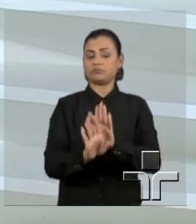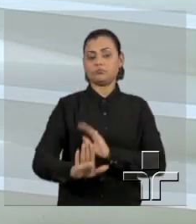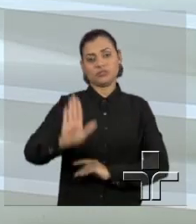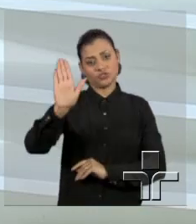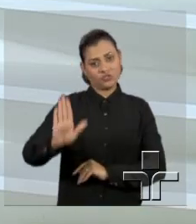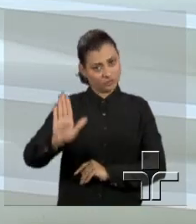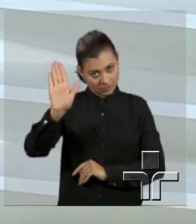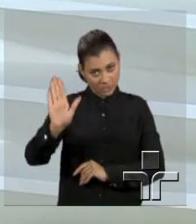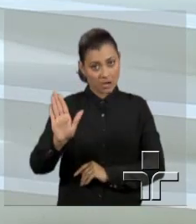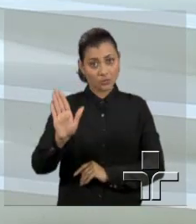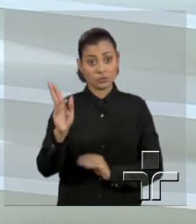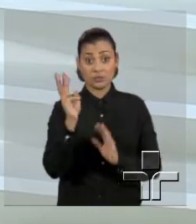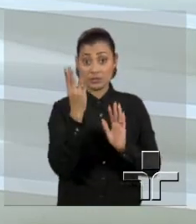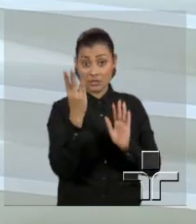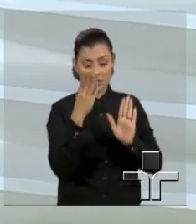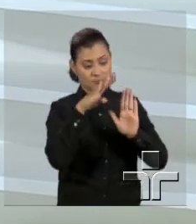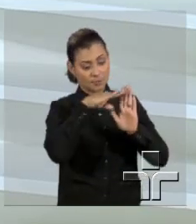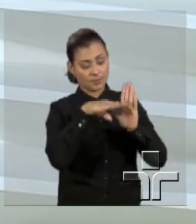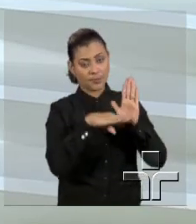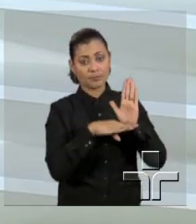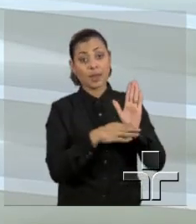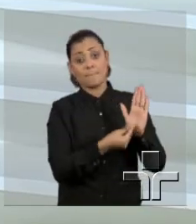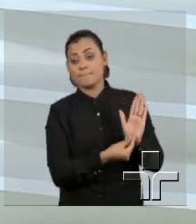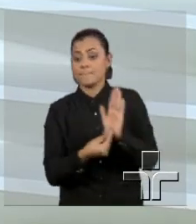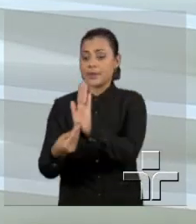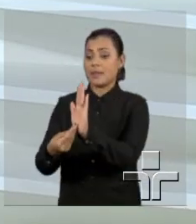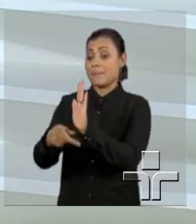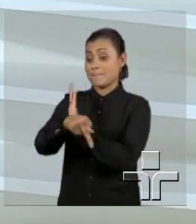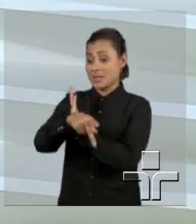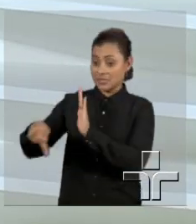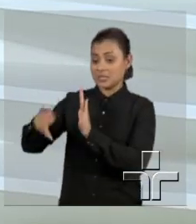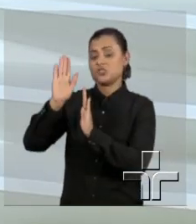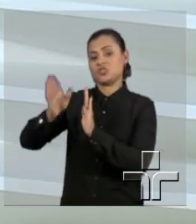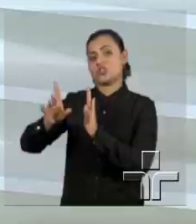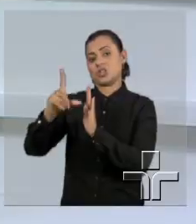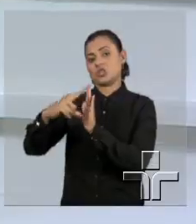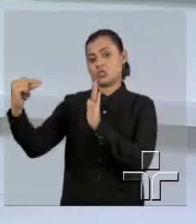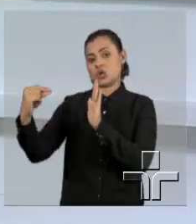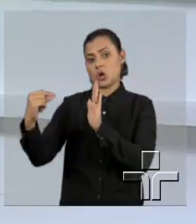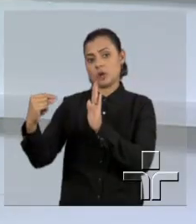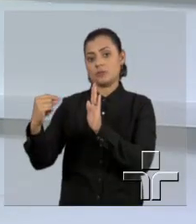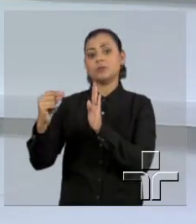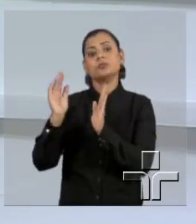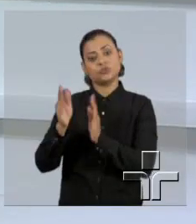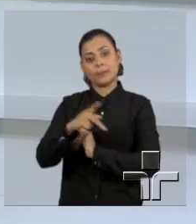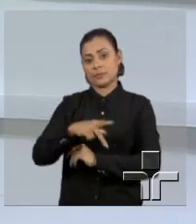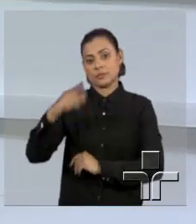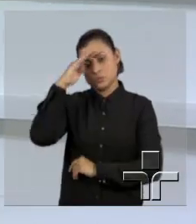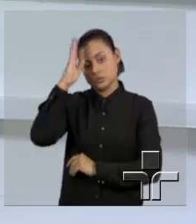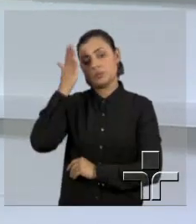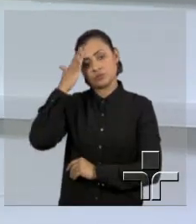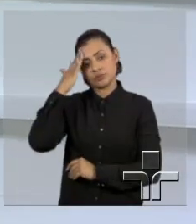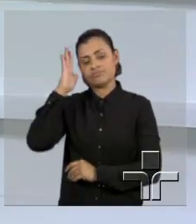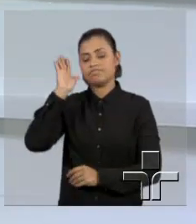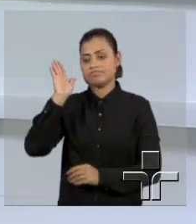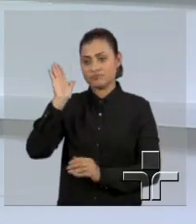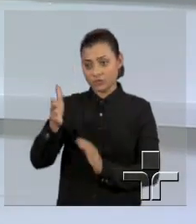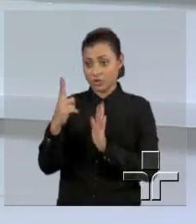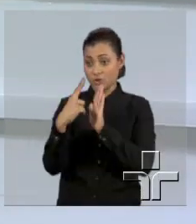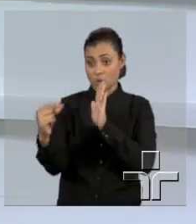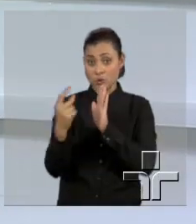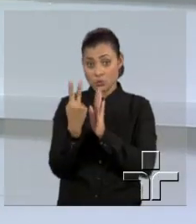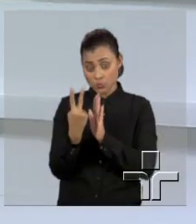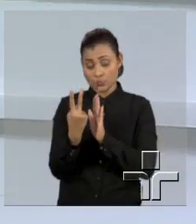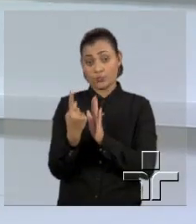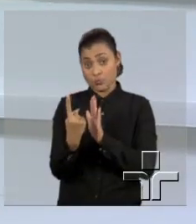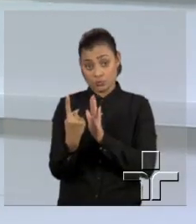candidatos e, formada a lista tríplice, é encaminhado ao presidente, que de fato já foi entregue ao presidente Bolsonaro. Sendo certo que o